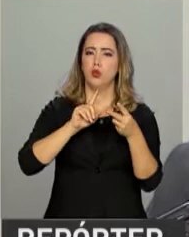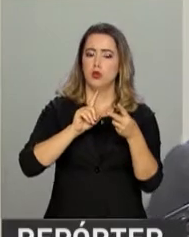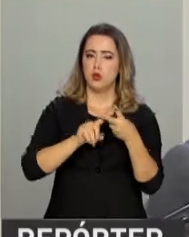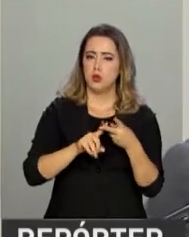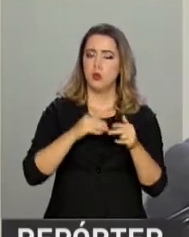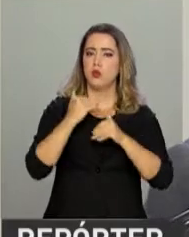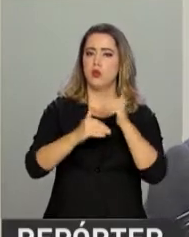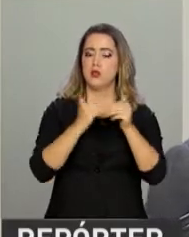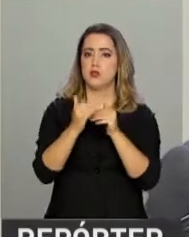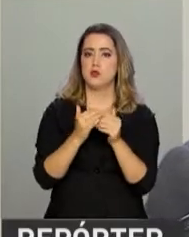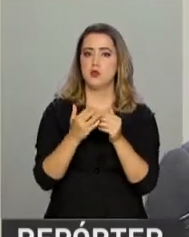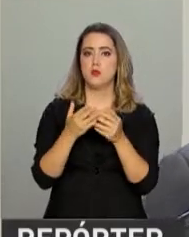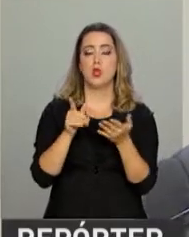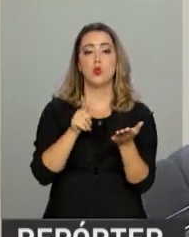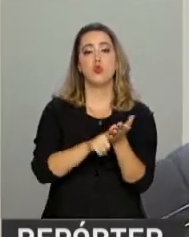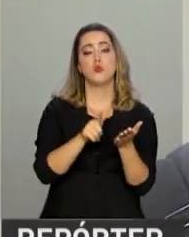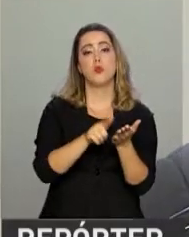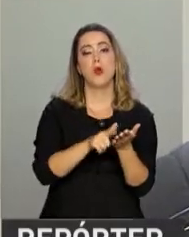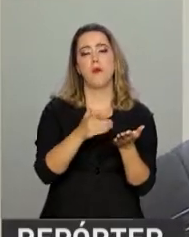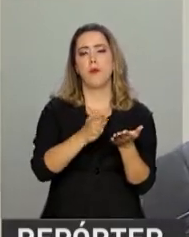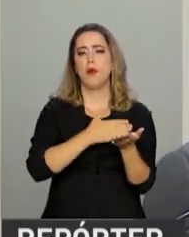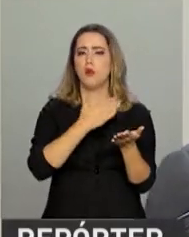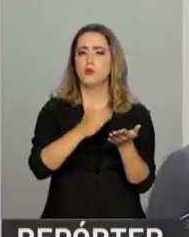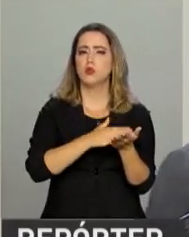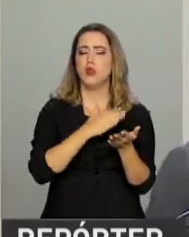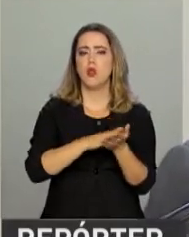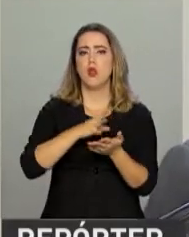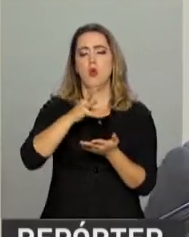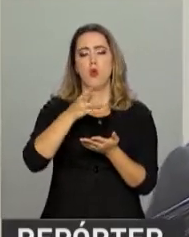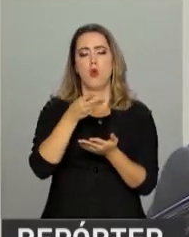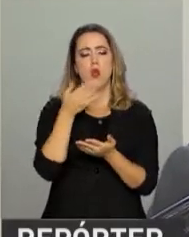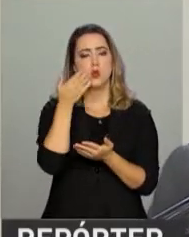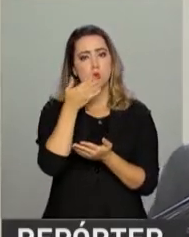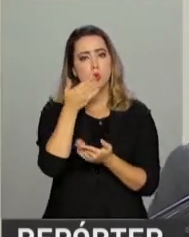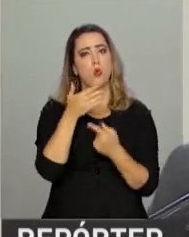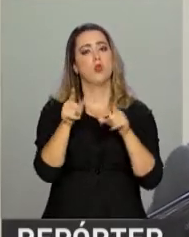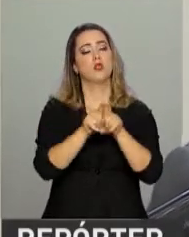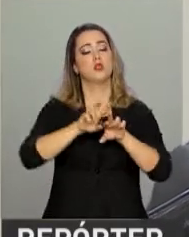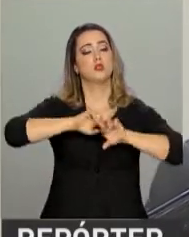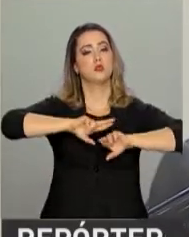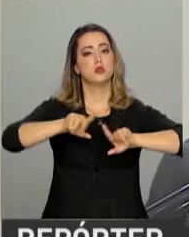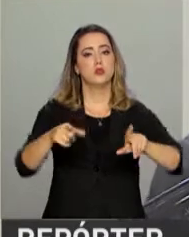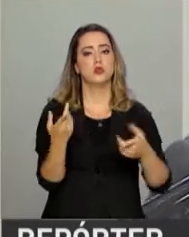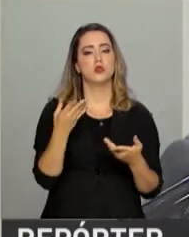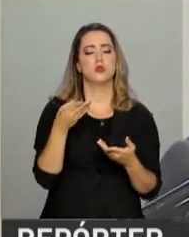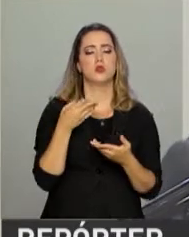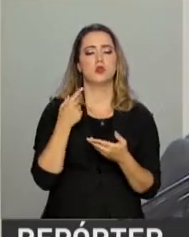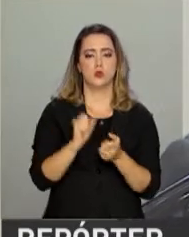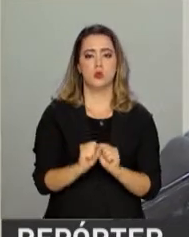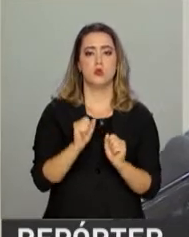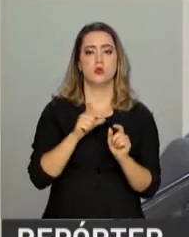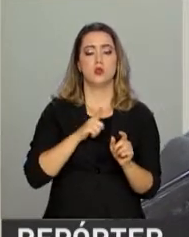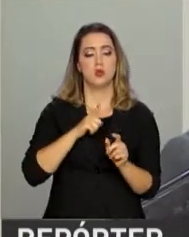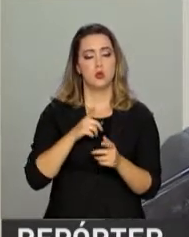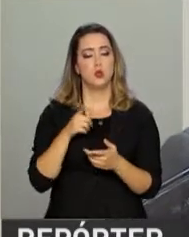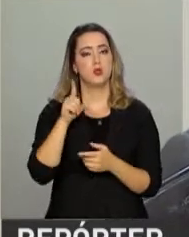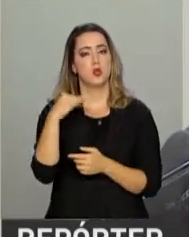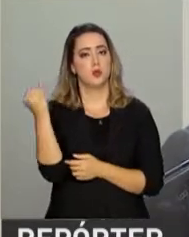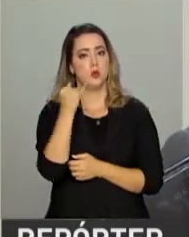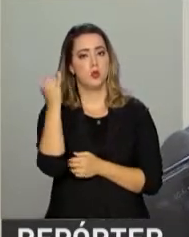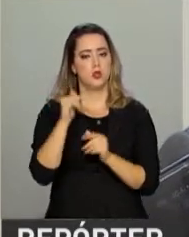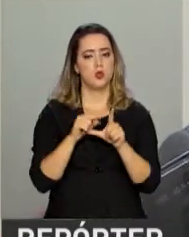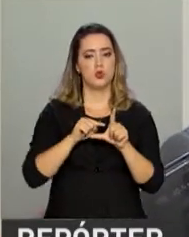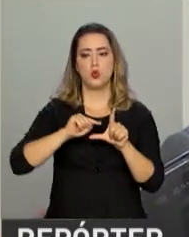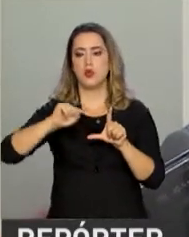exportação de celulose de açúcar e as commodities minerais têm apresentado também um desempenho bastante positivo com um crescimento